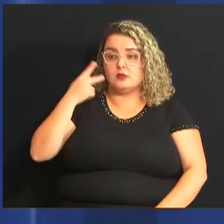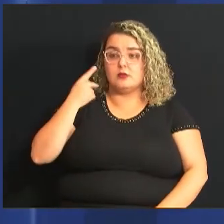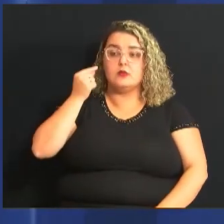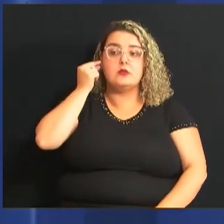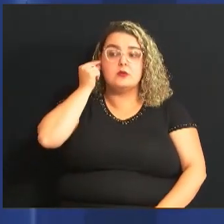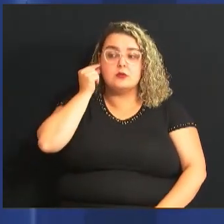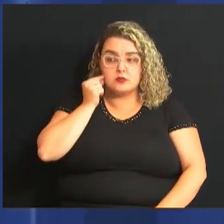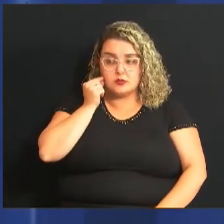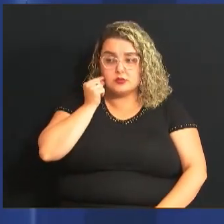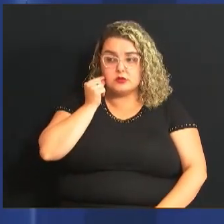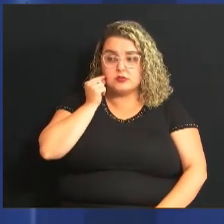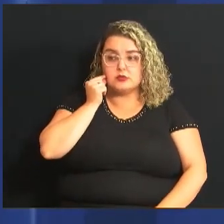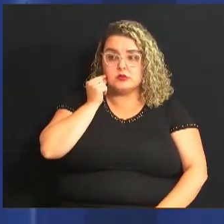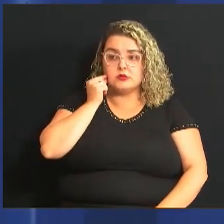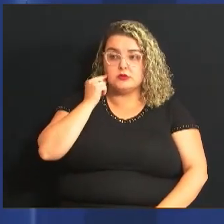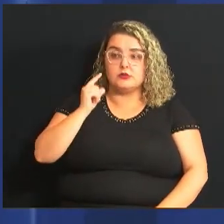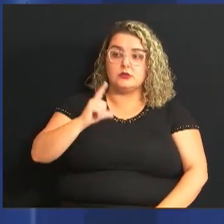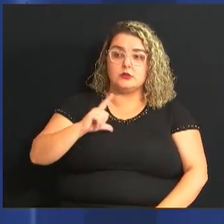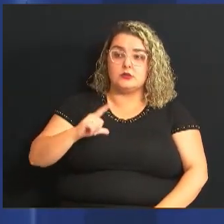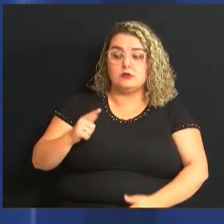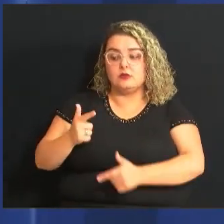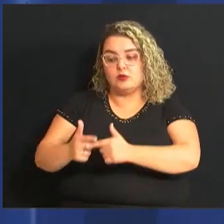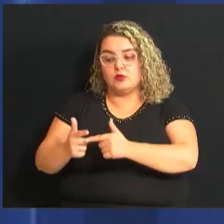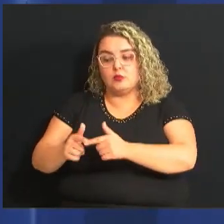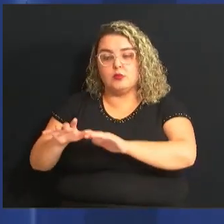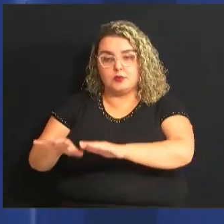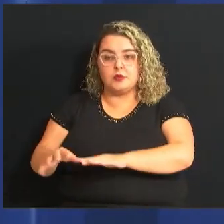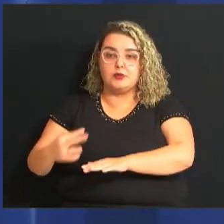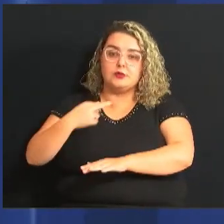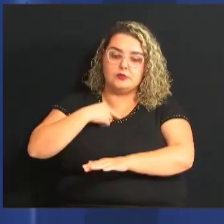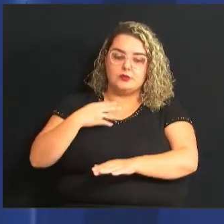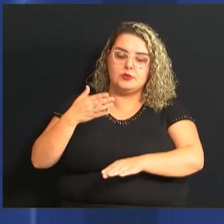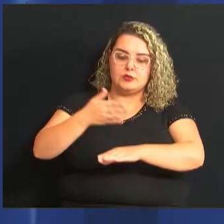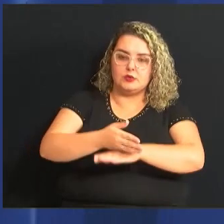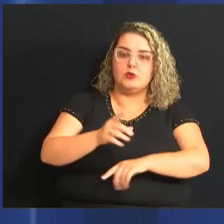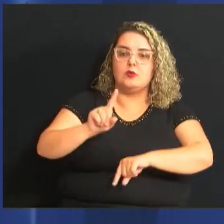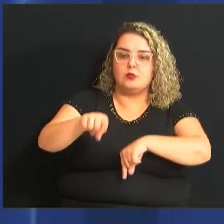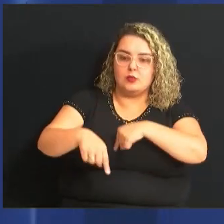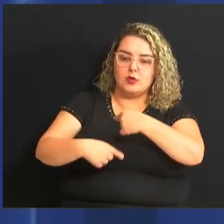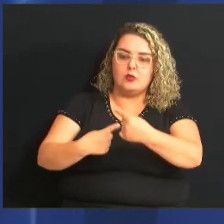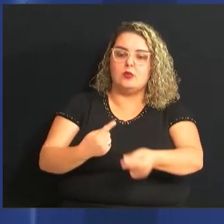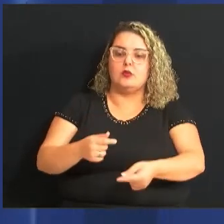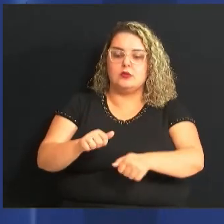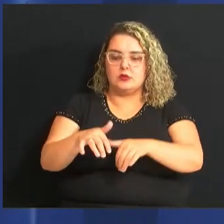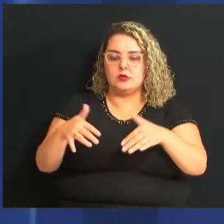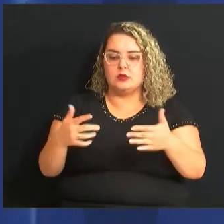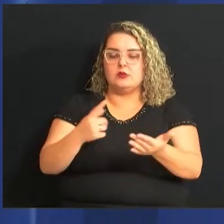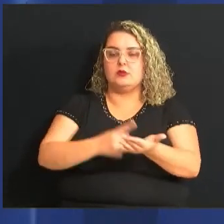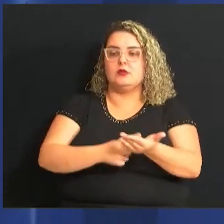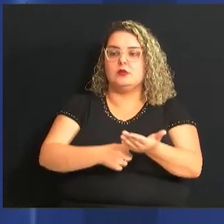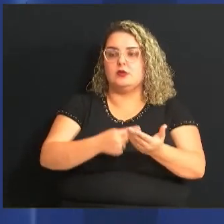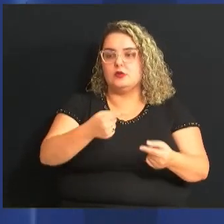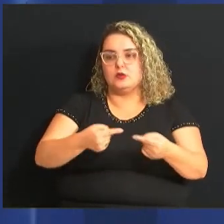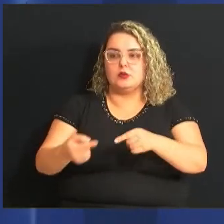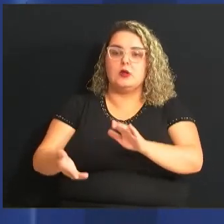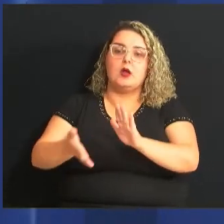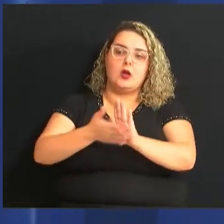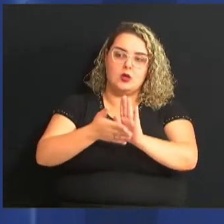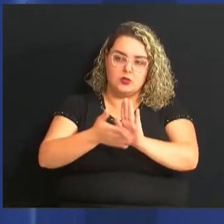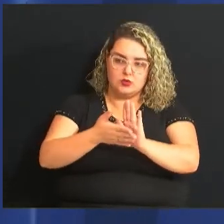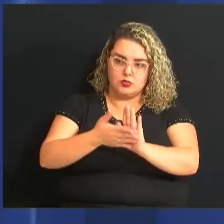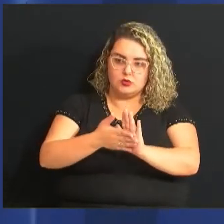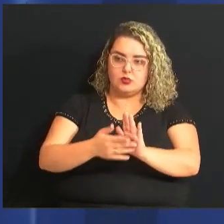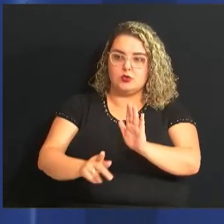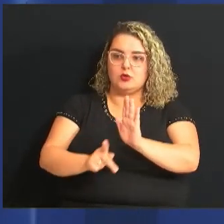Silva. Ele teve um imprevisto e com isso uma nova audiência será agendada para debater a proposta, que é um projeto de